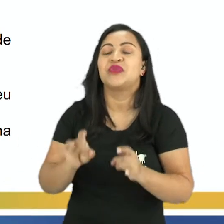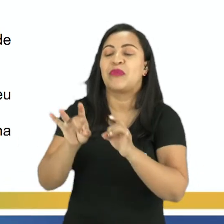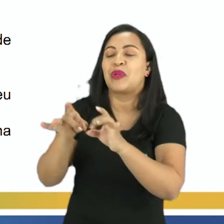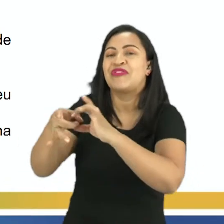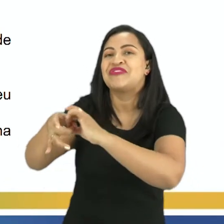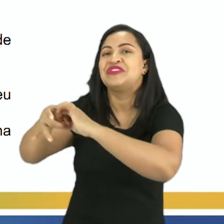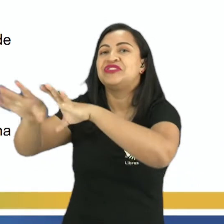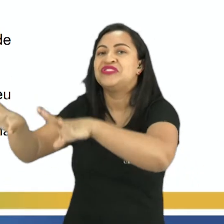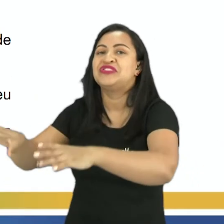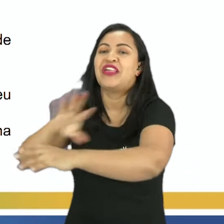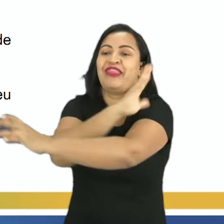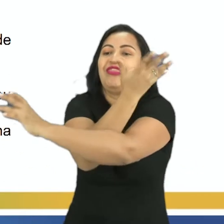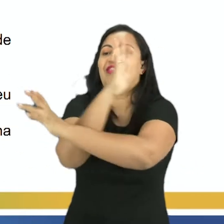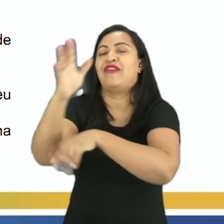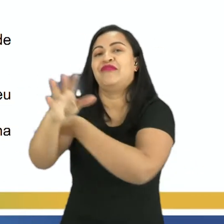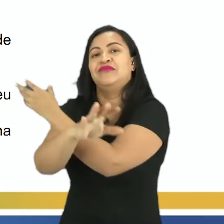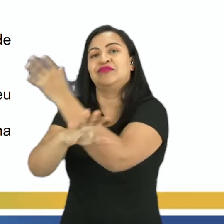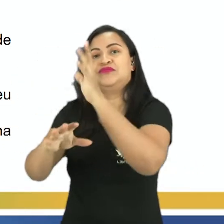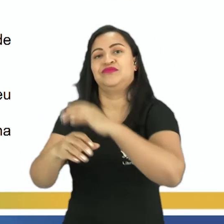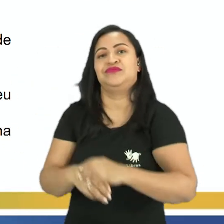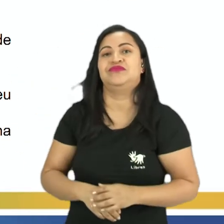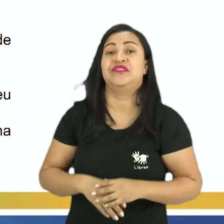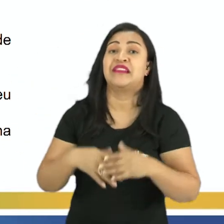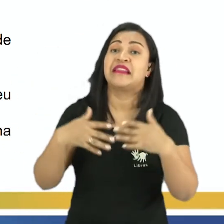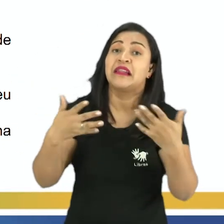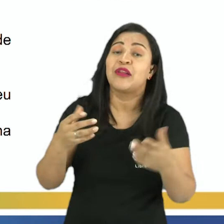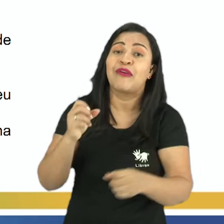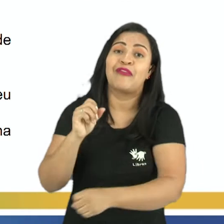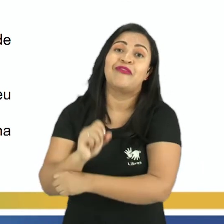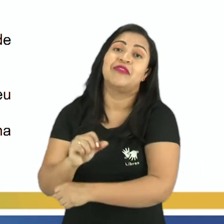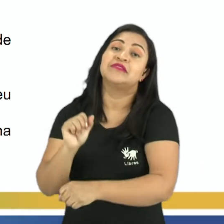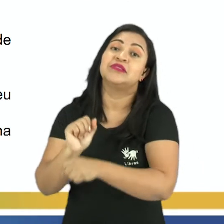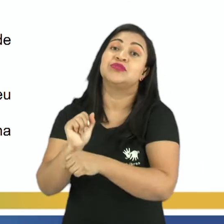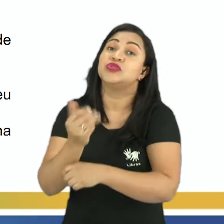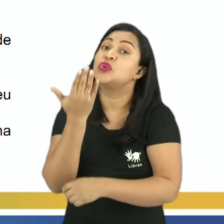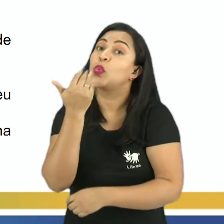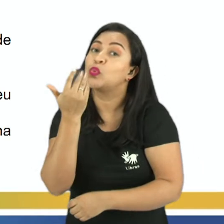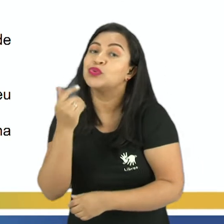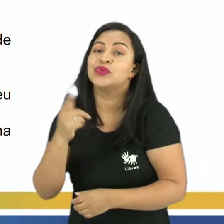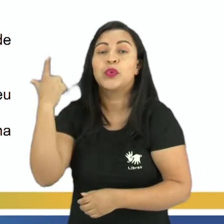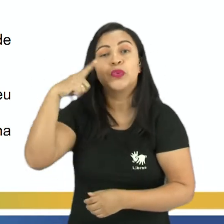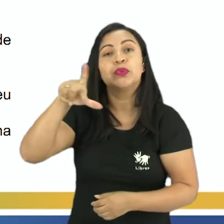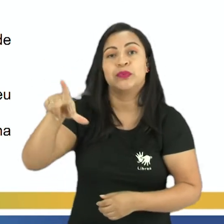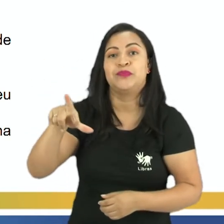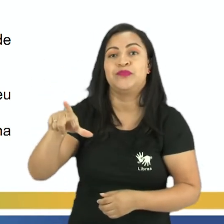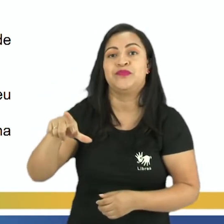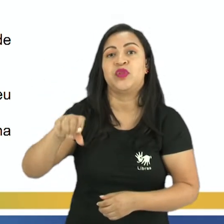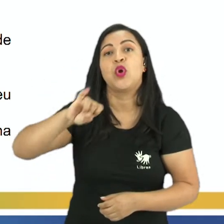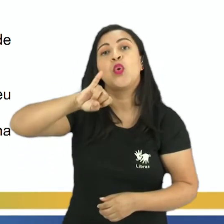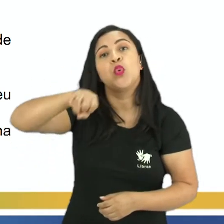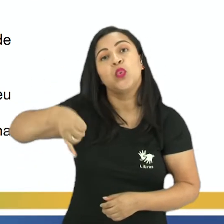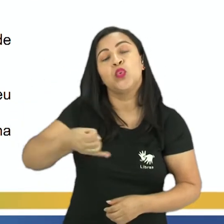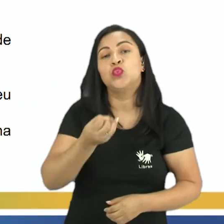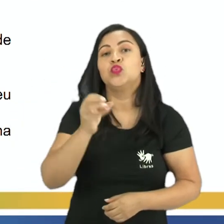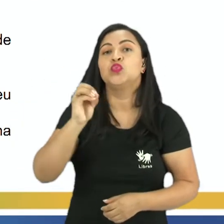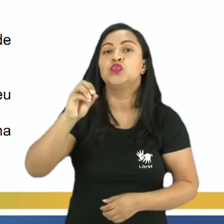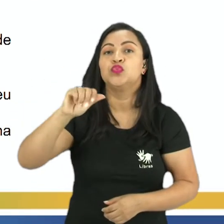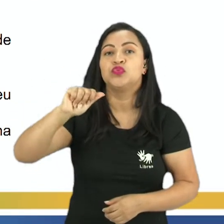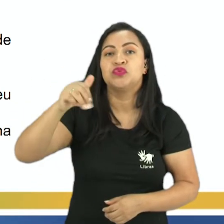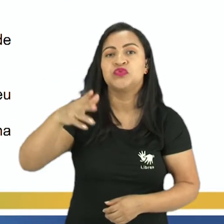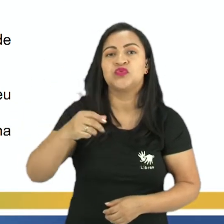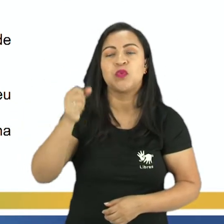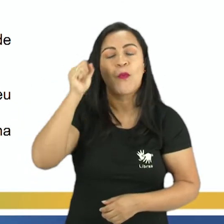na floresta. Quem sabe eles podem se virar e arranjar o que comer? Joãozinho é muito esperto e Maria